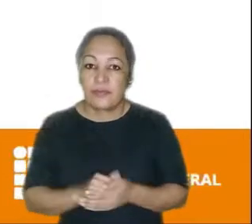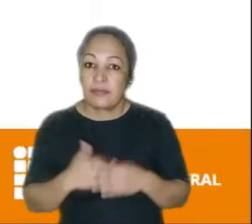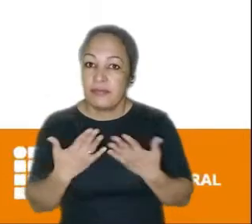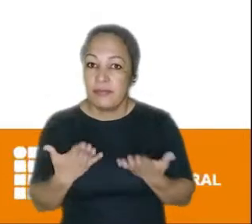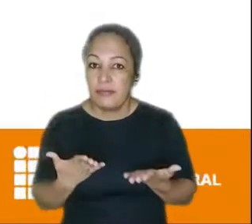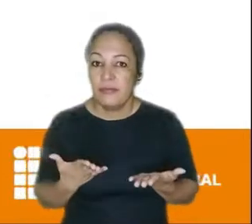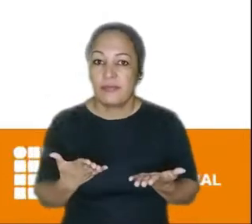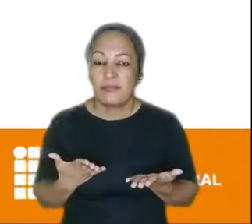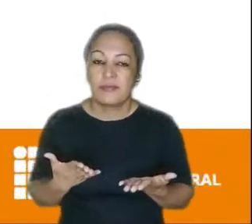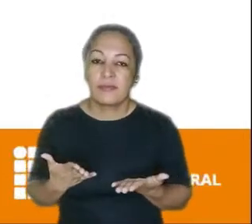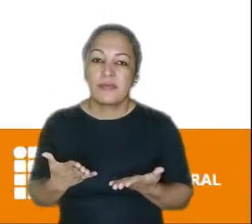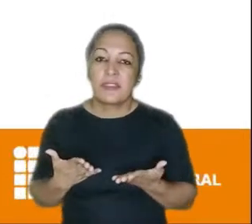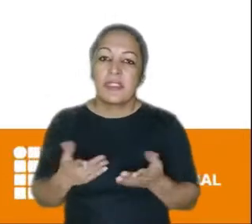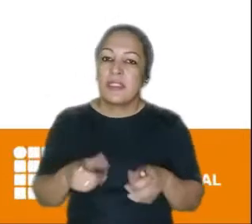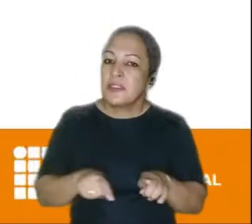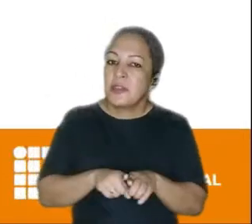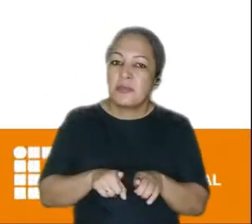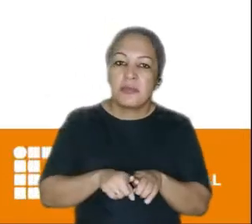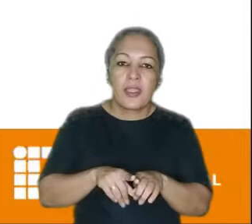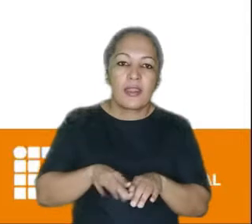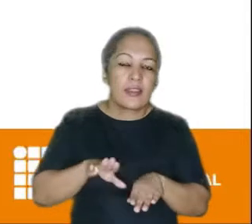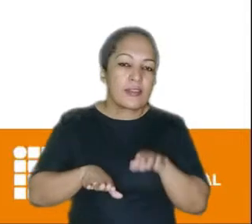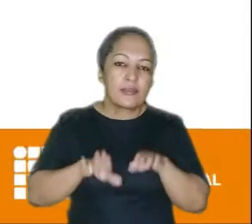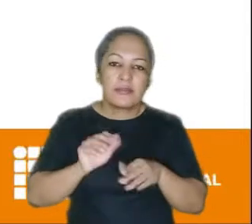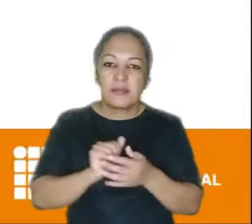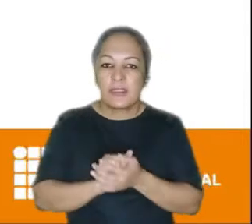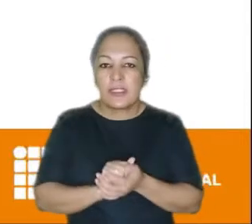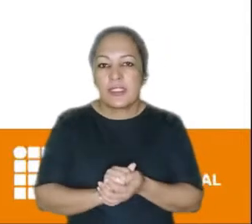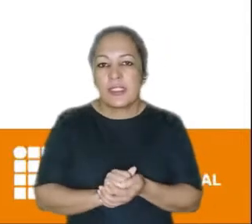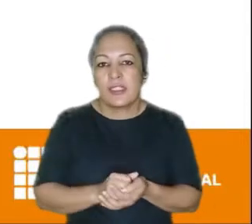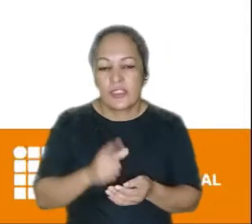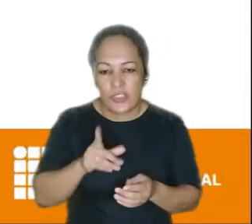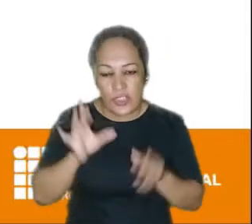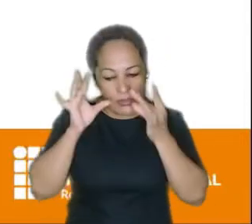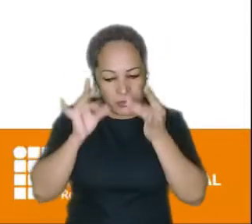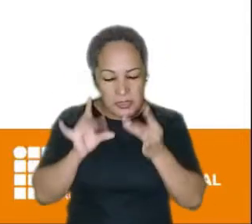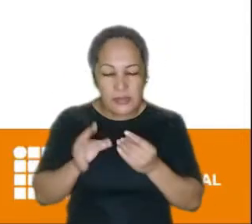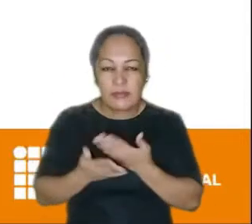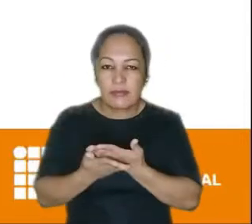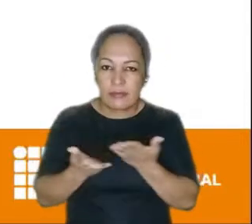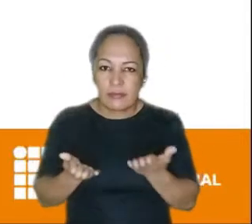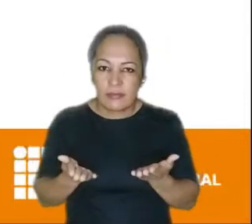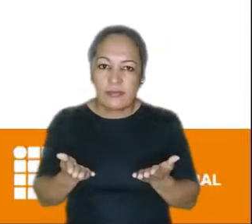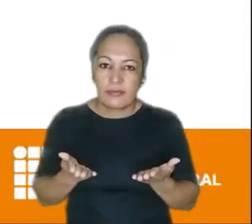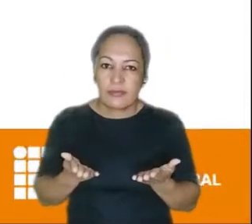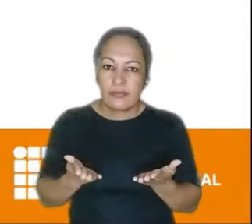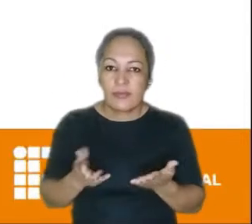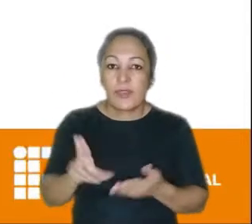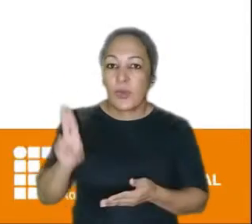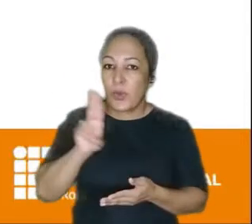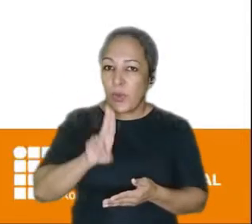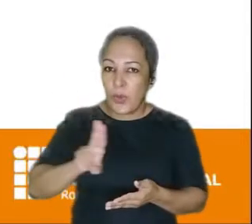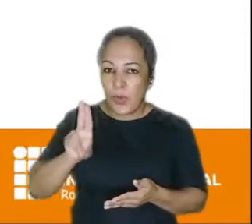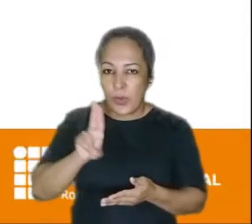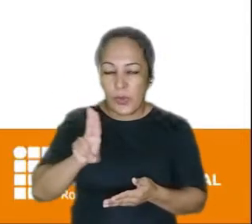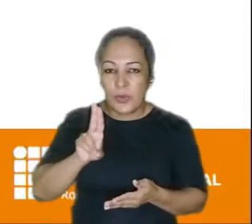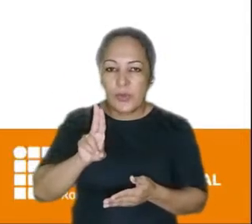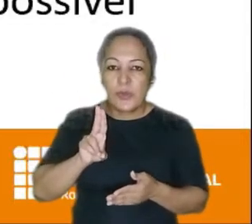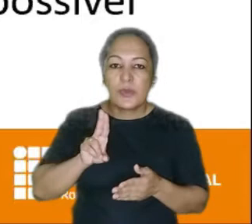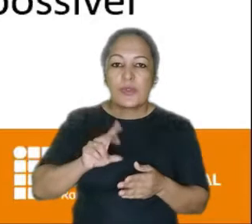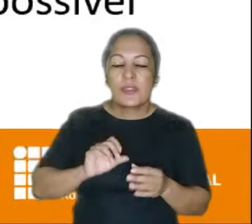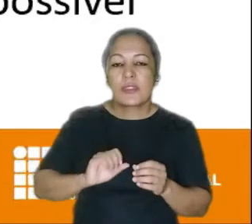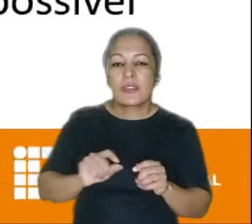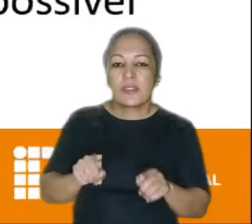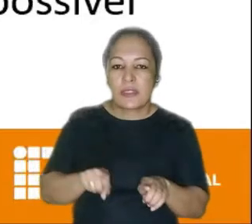no Shell quanto na interface gráfica intuitiva que eu falei para vocês, o uso, a manipulação sempre vai ser através da linguagem